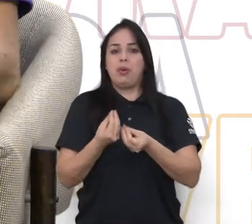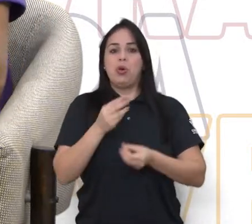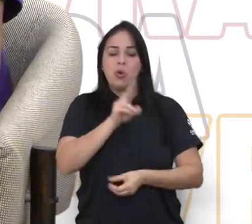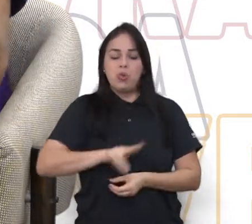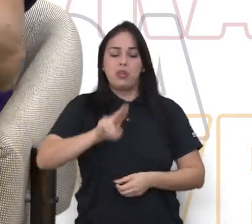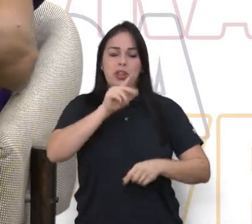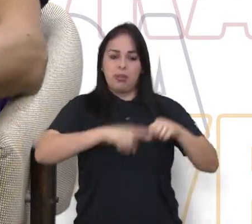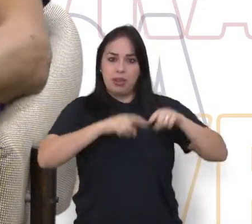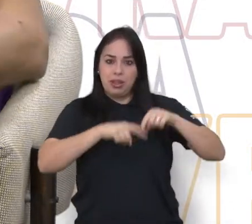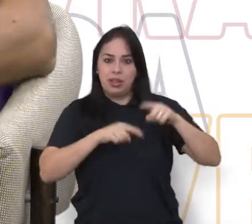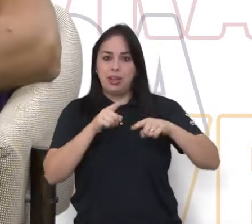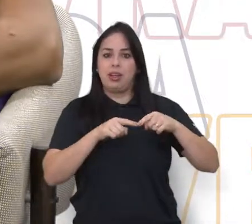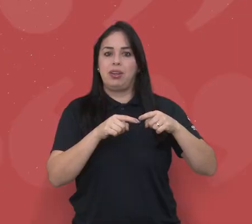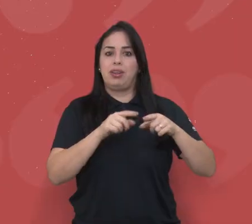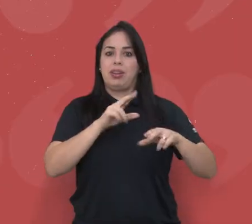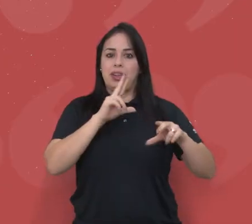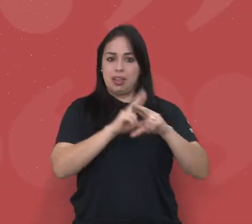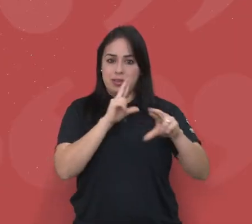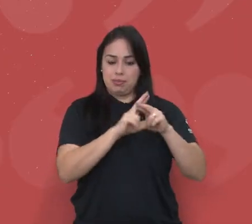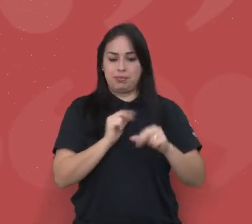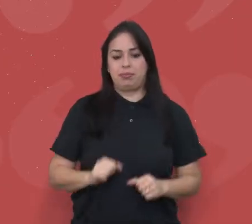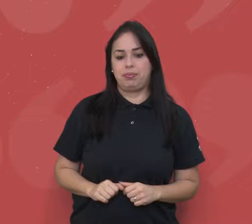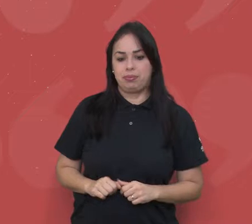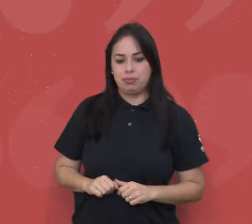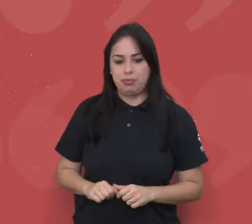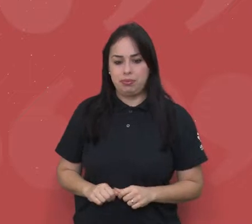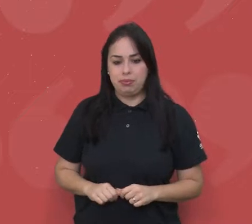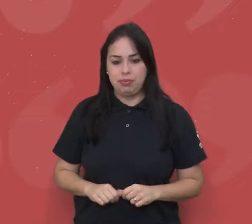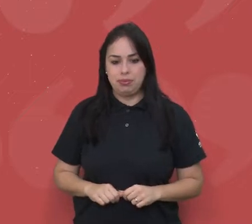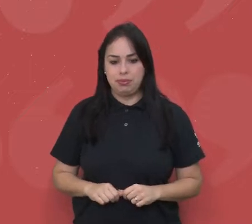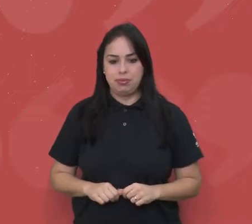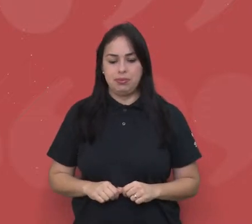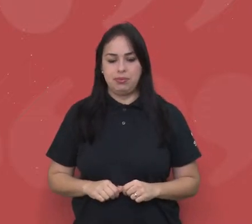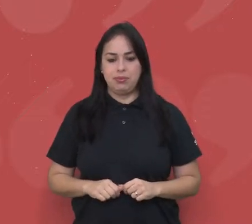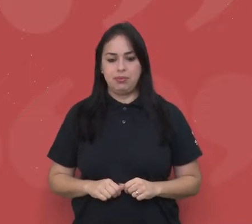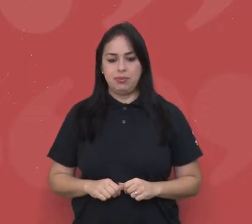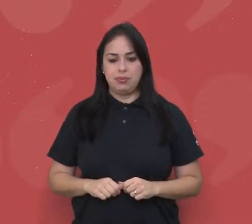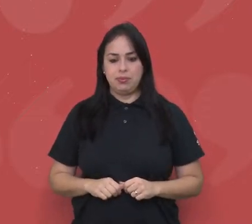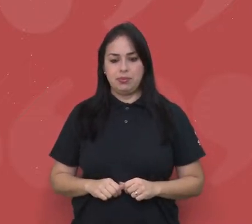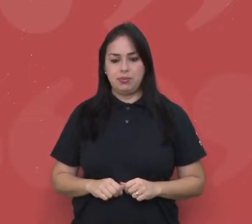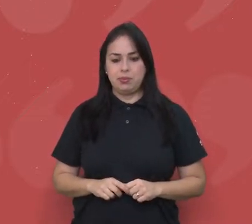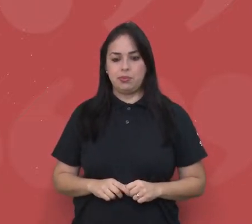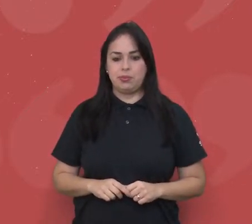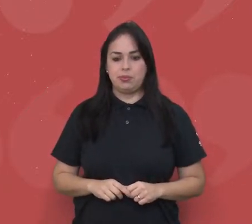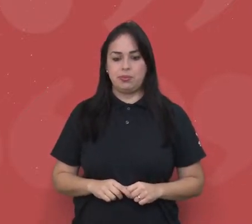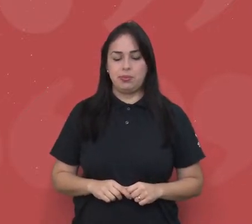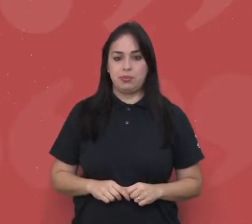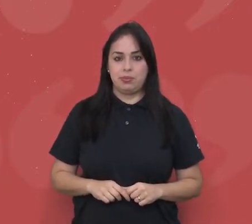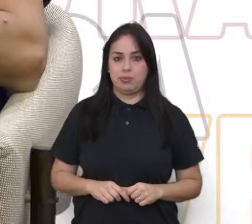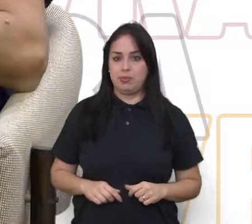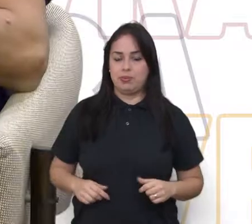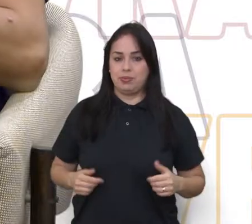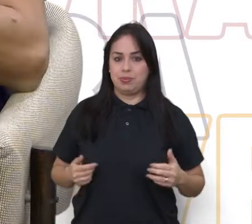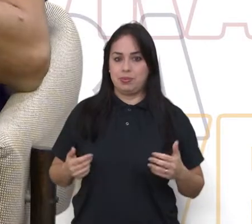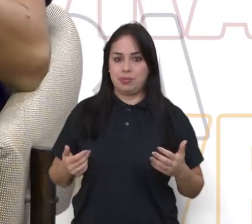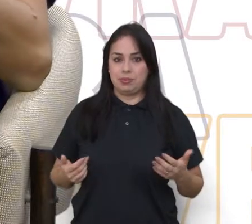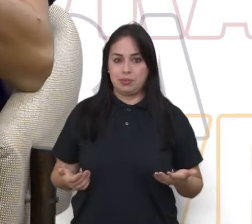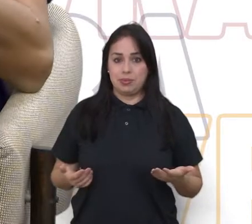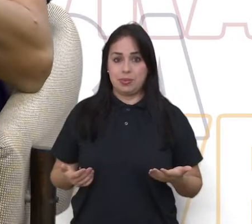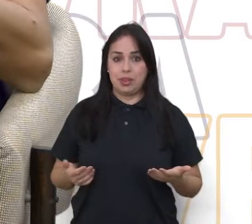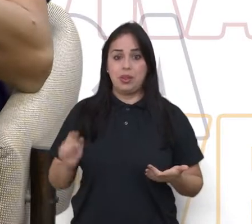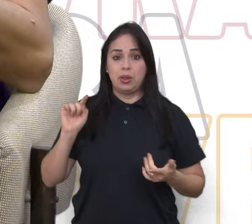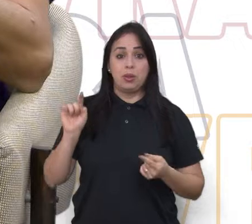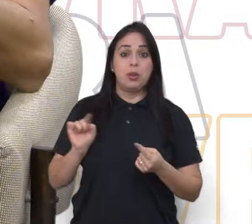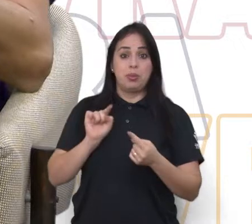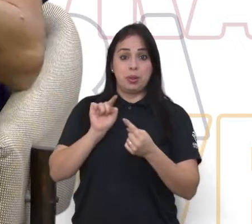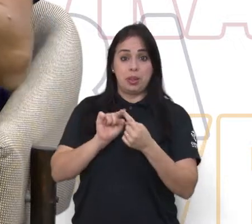recicláveis, falando sobre o meio ambiente. Qual a finalidade do projeto e qual é o público-alvo? E com essa